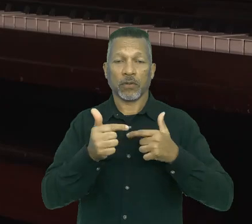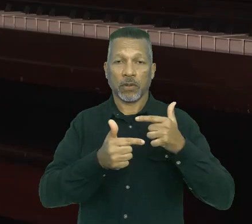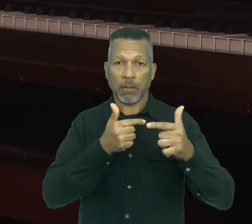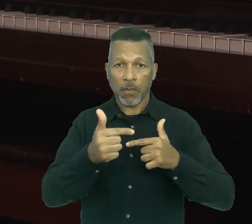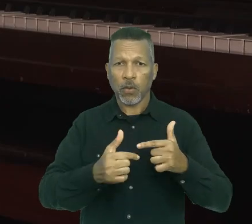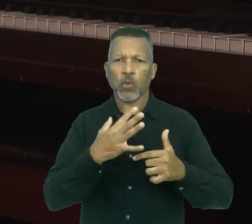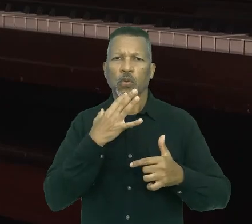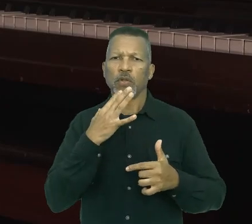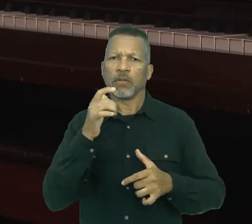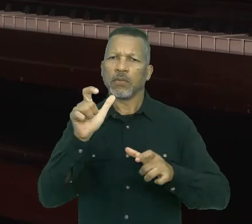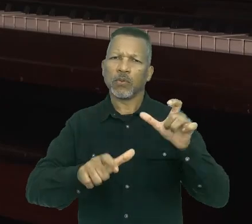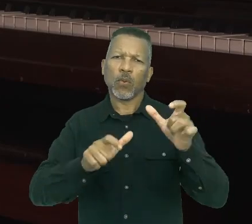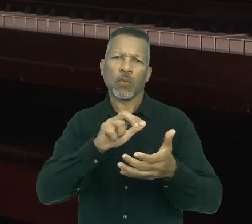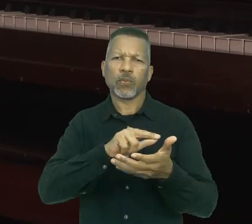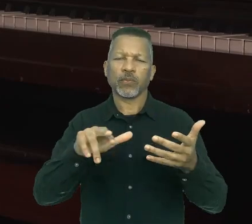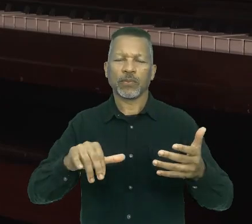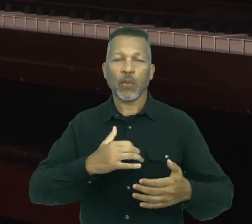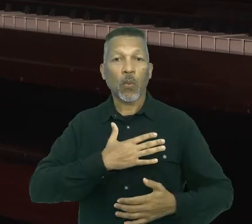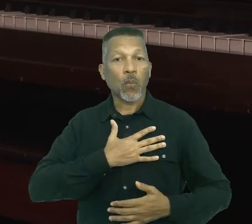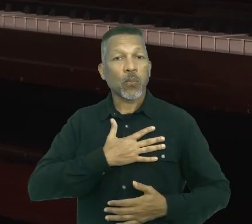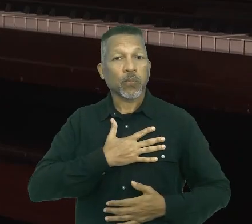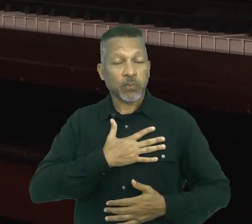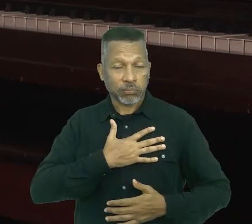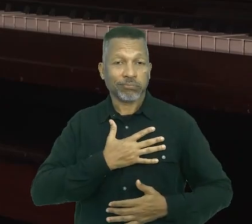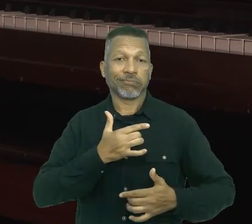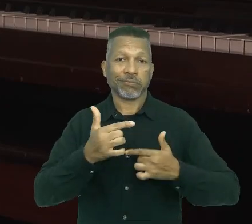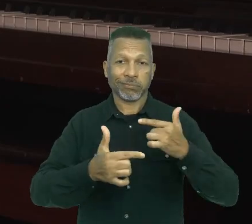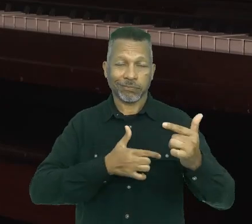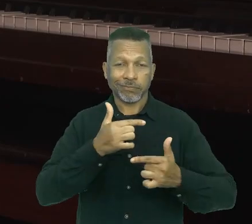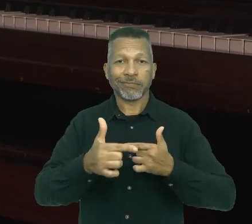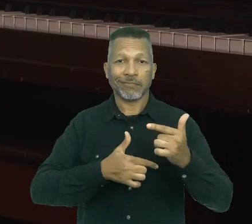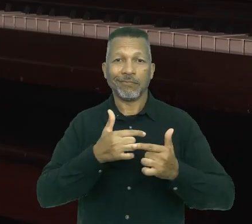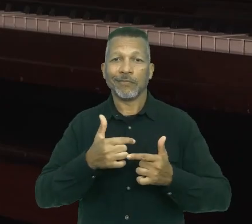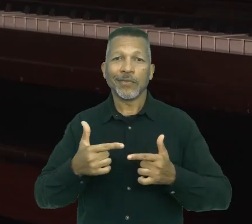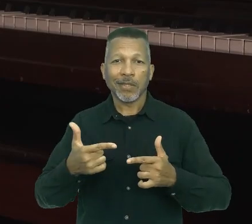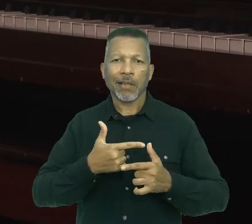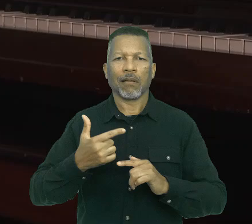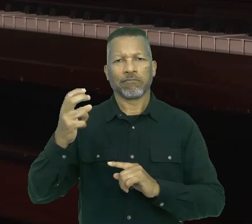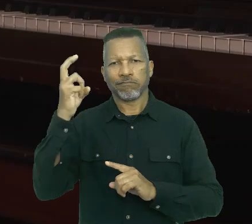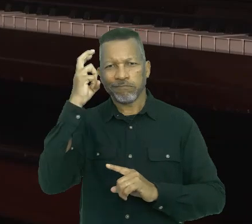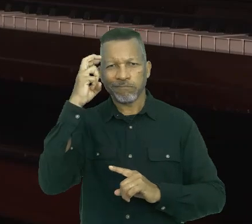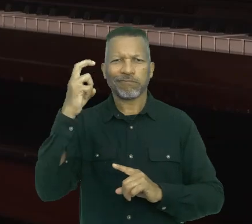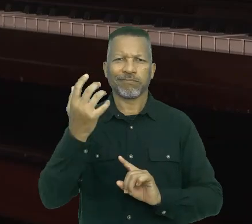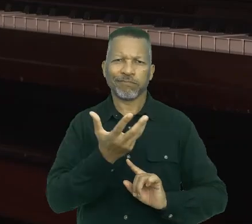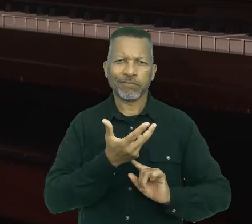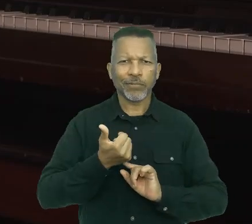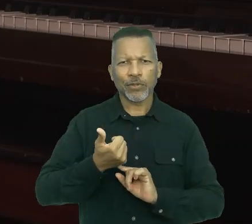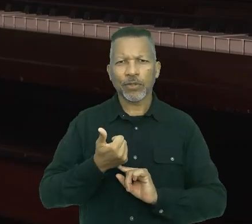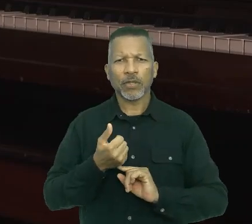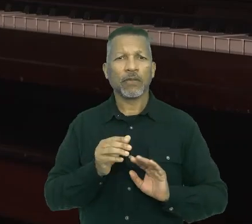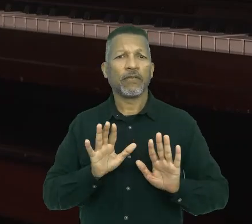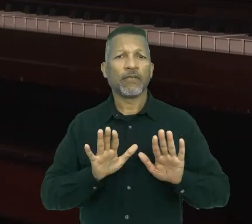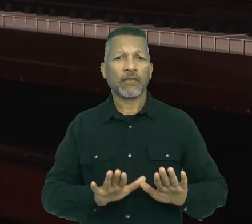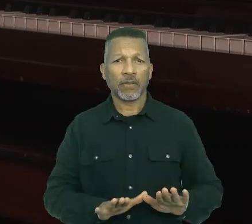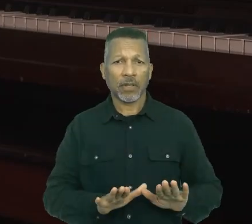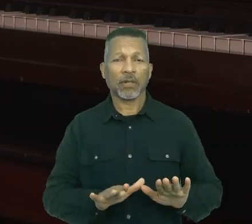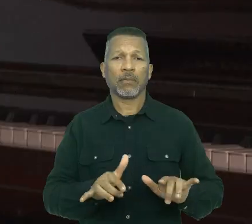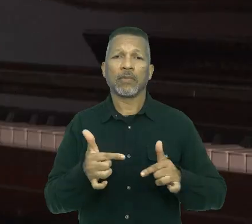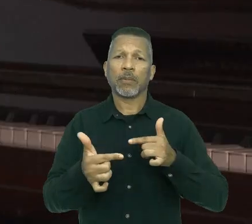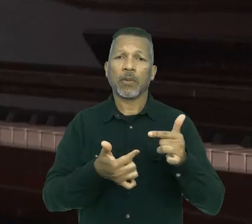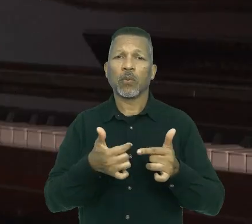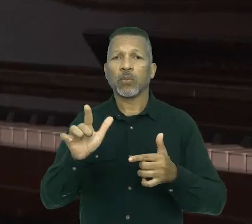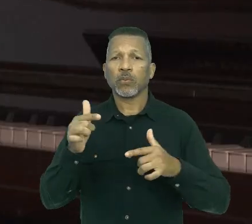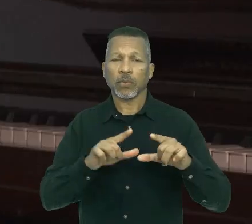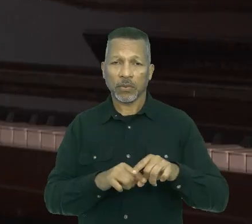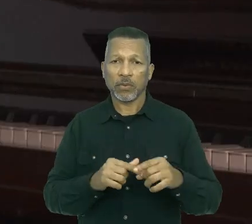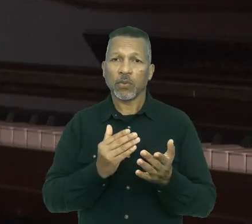muitas pessoas, gostei do trabalho, né, que envolve cultura, que envolve arte, né? E acabei ficando para fazer outros trabalhos e tudo.